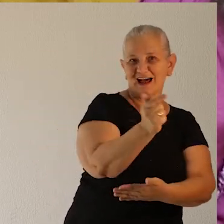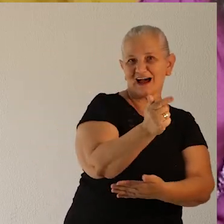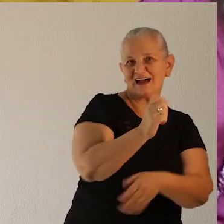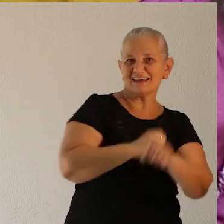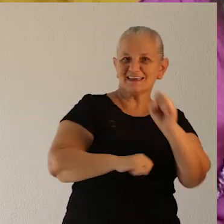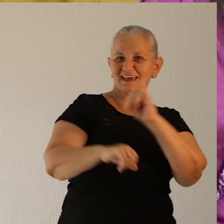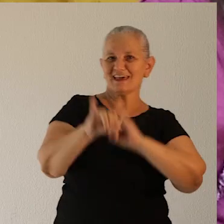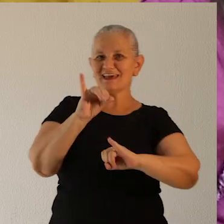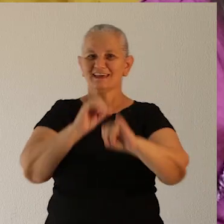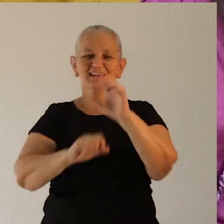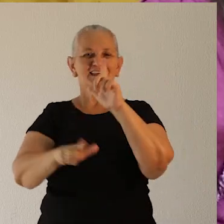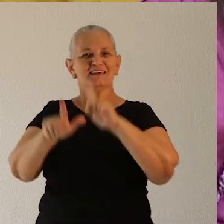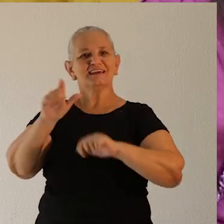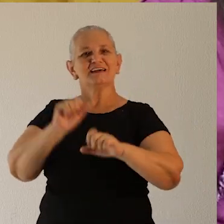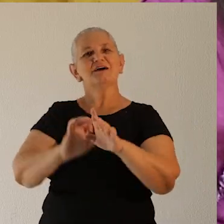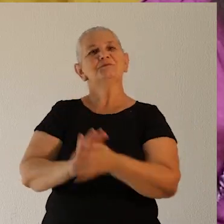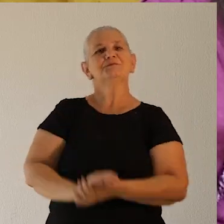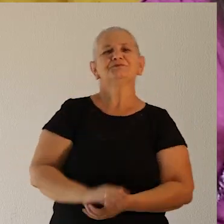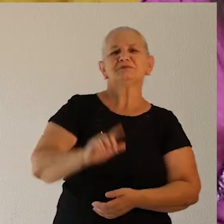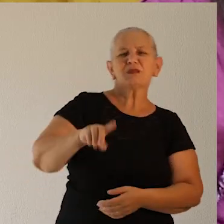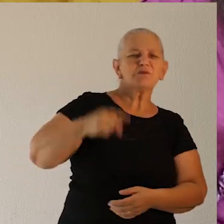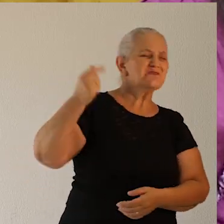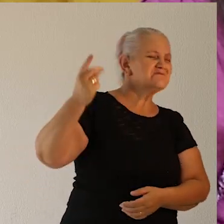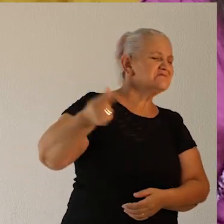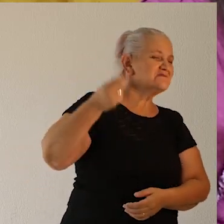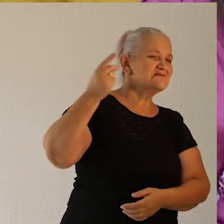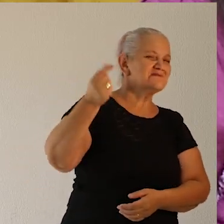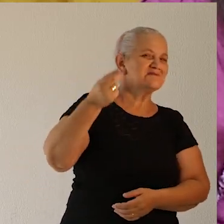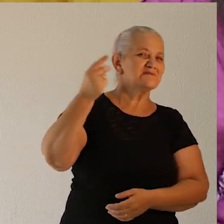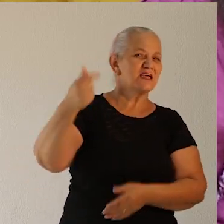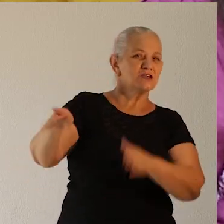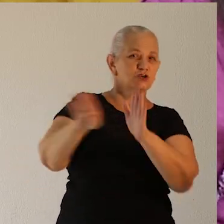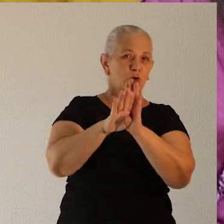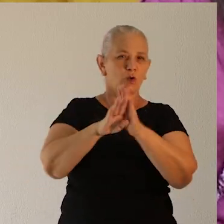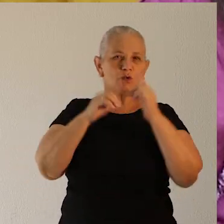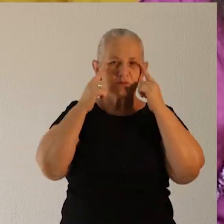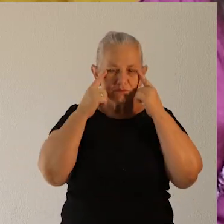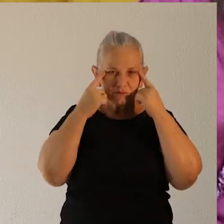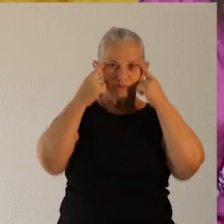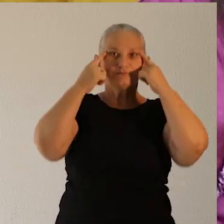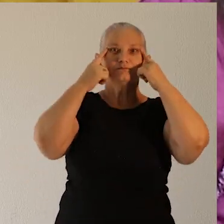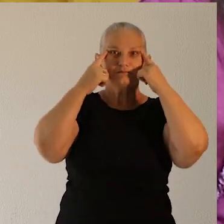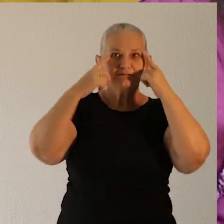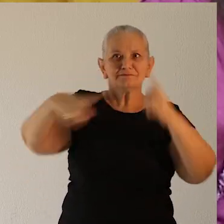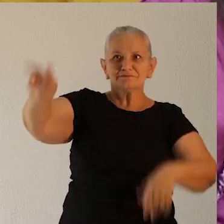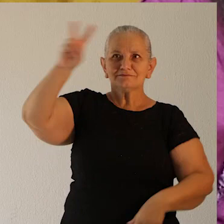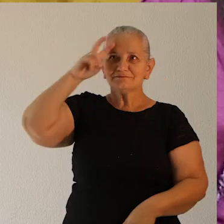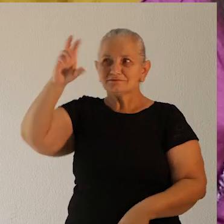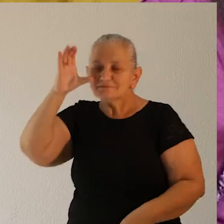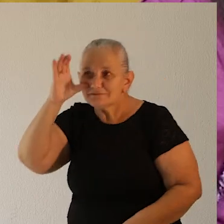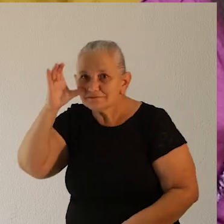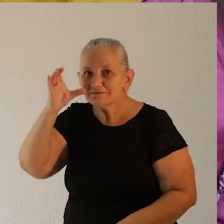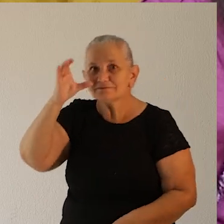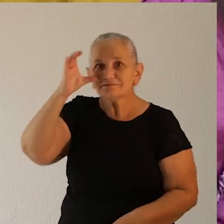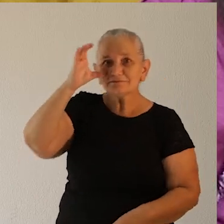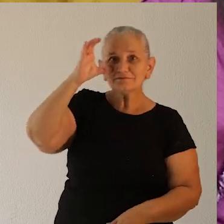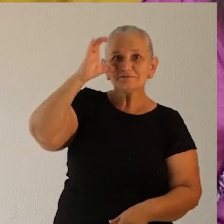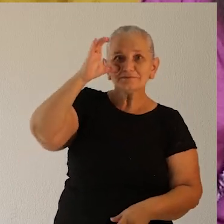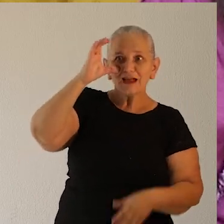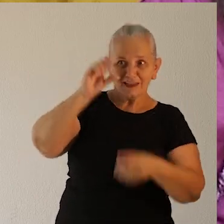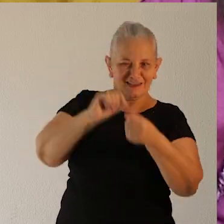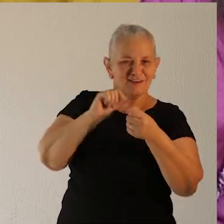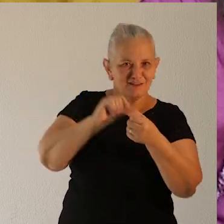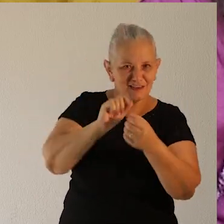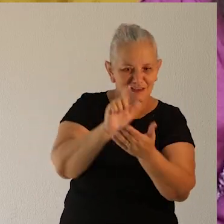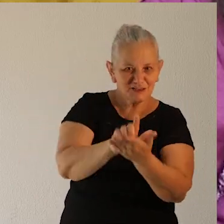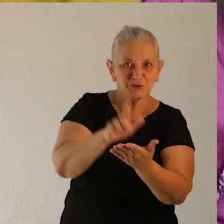iê, iê. Depois de muito tempo apareceu um chinês inteligente e curioso que inventou o papel